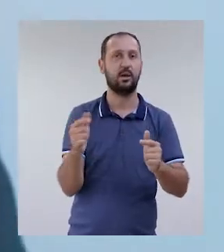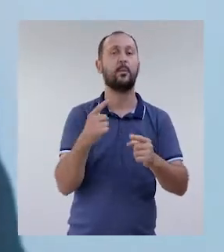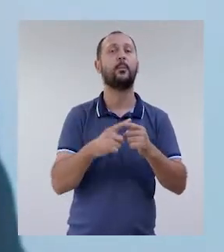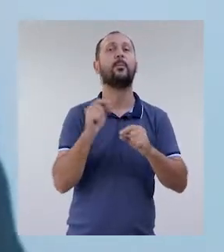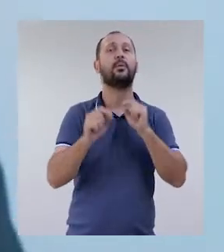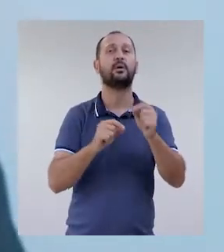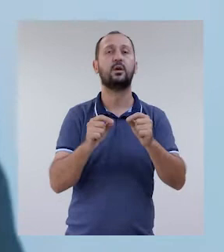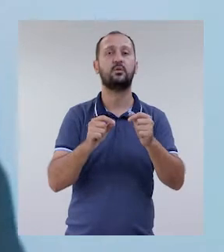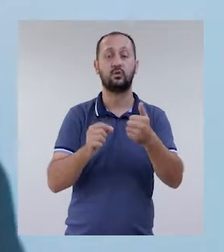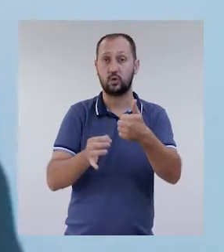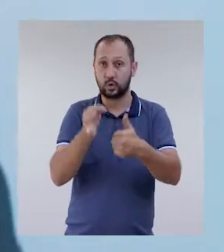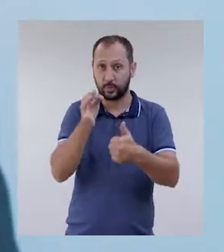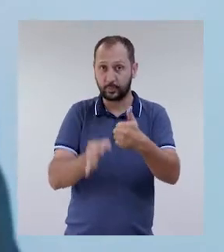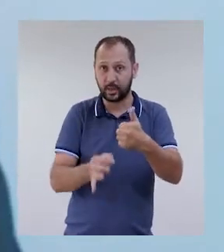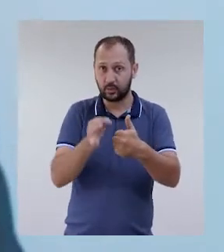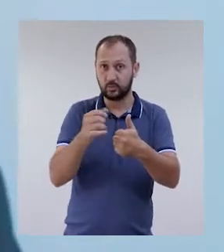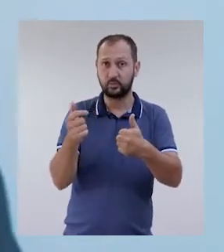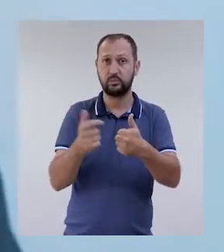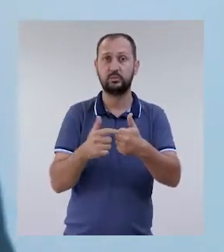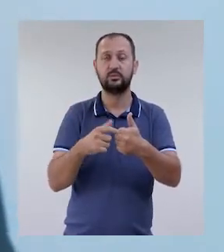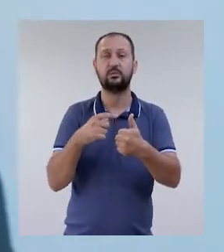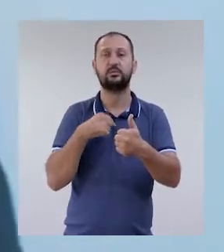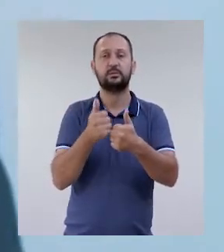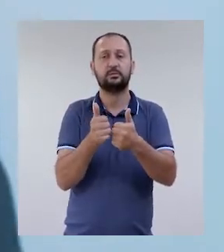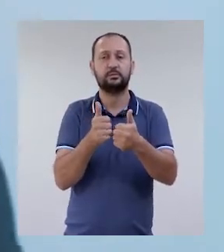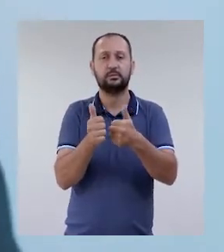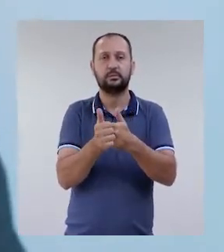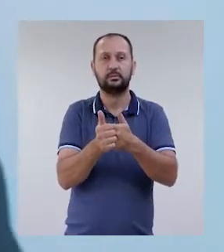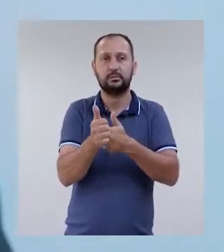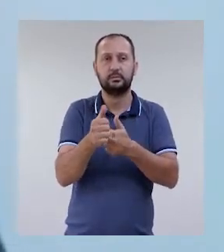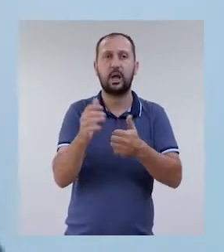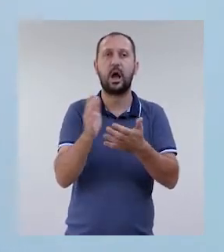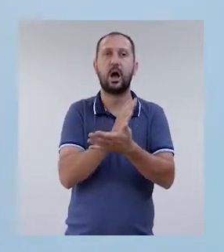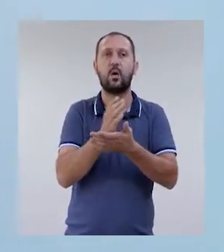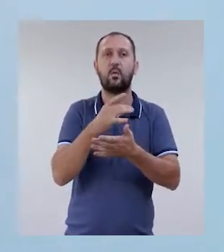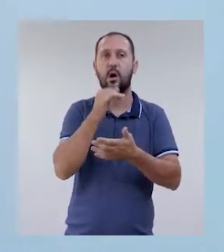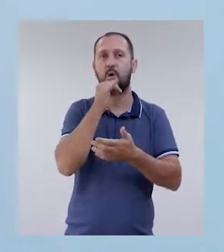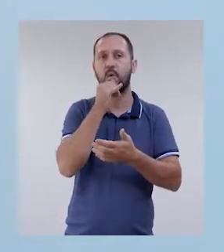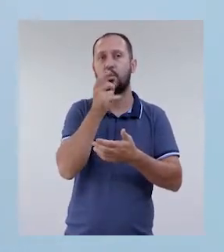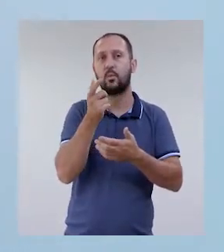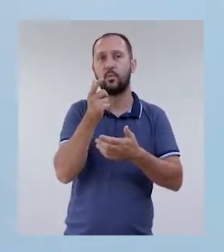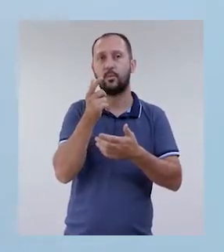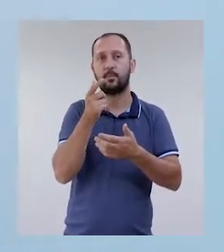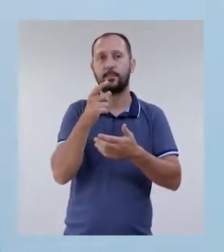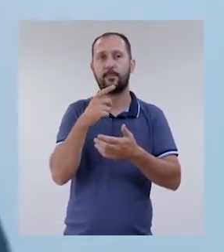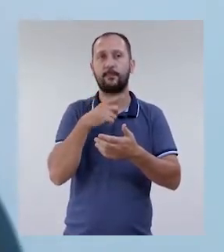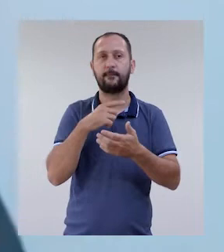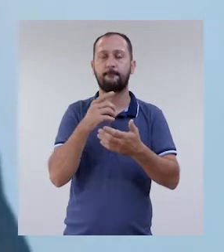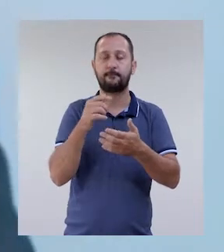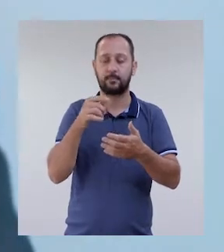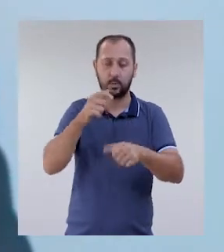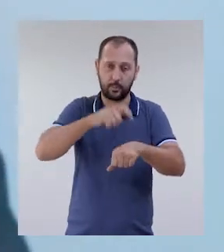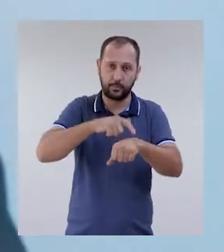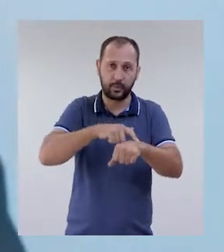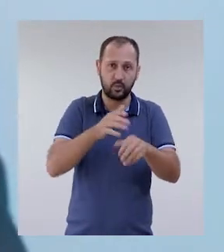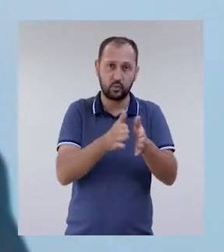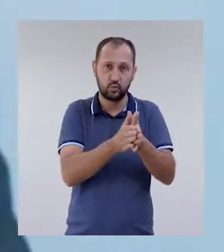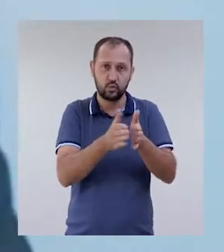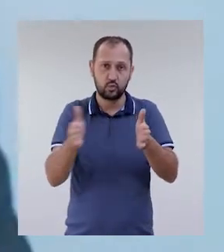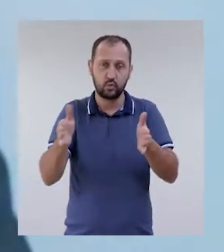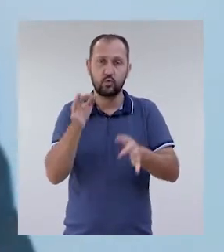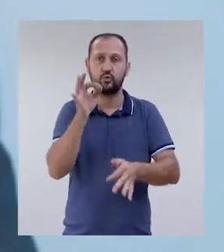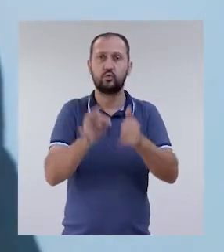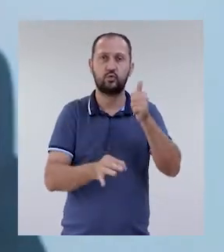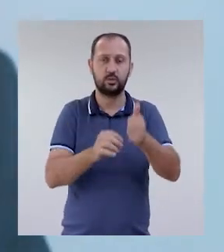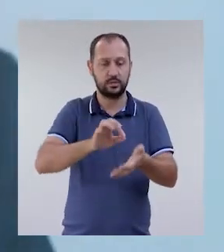pessoas têm... o nosso tribunal, em especial, para você ter uma ideia, tem processos que tem da sentença do juiz,